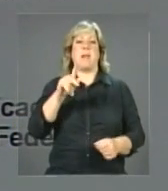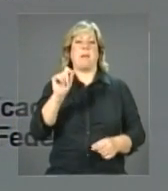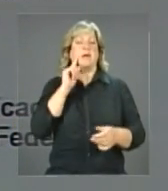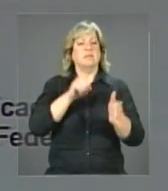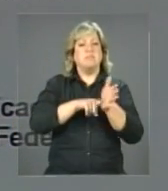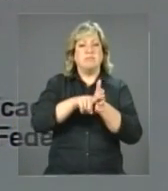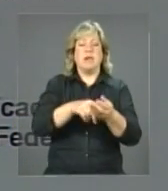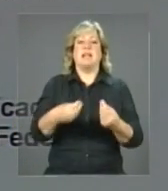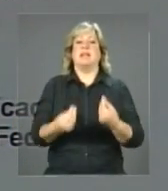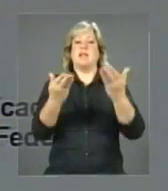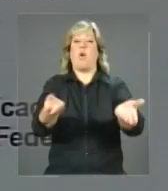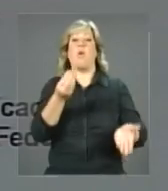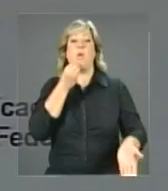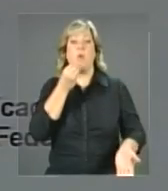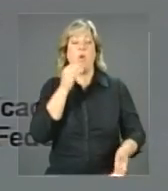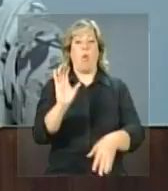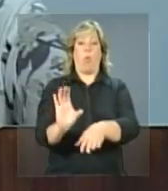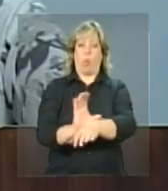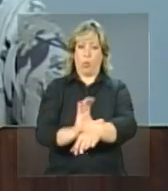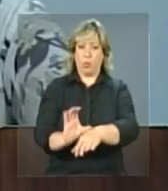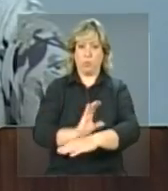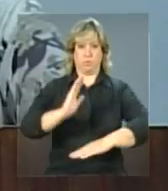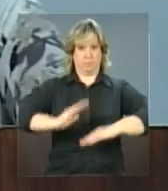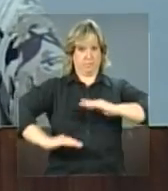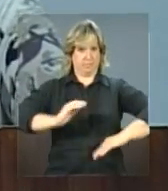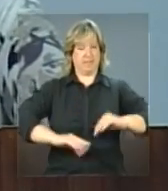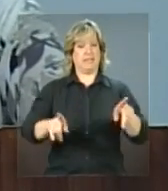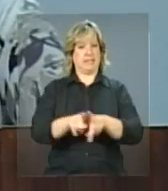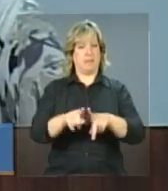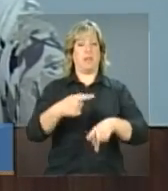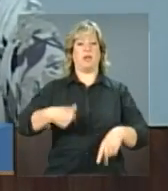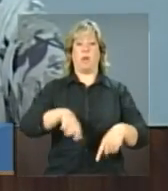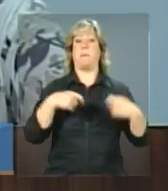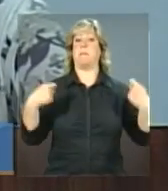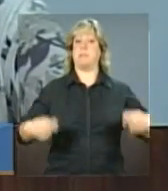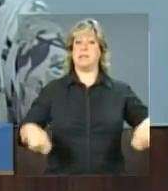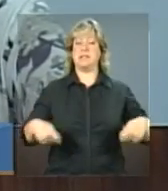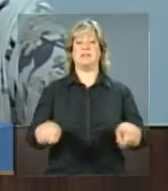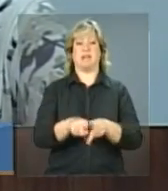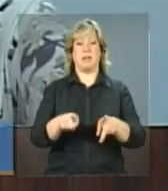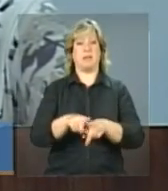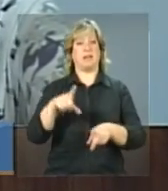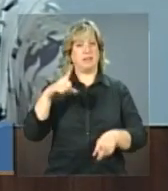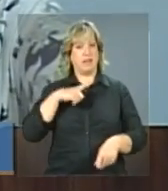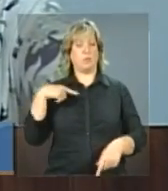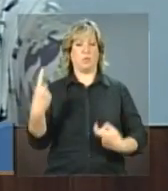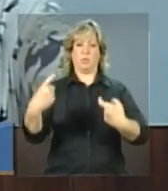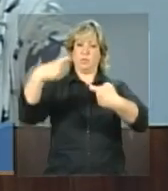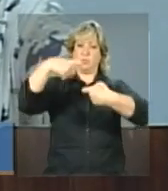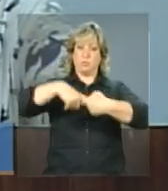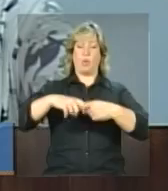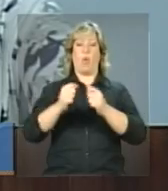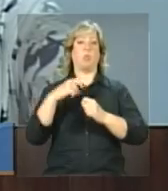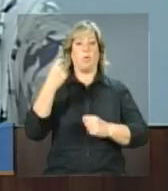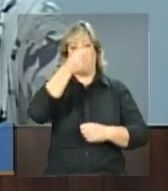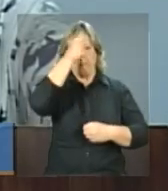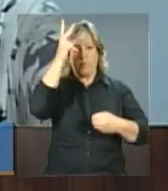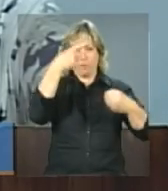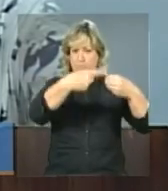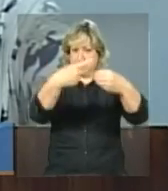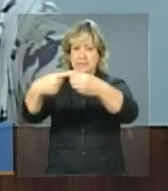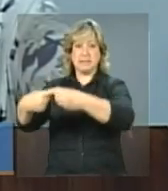oportunidades quanto dos cursos de qualificação. Nós também precisamos e contamos com a parceria com os nossos